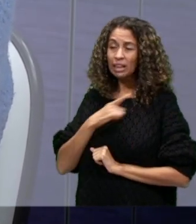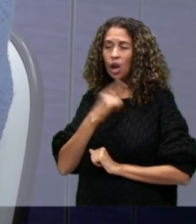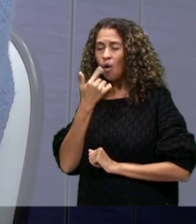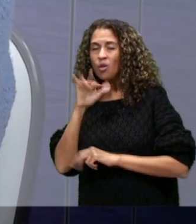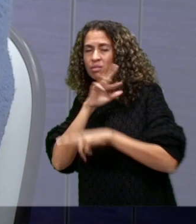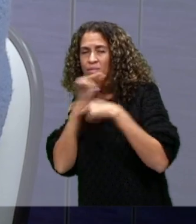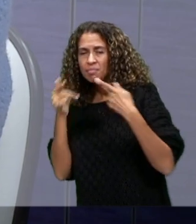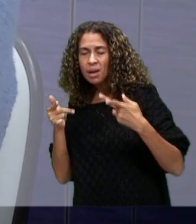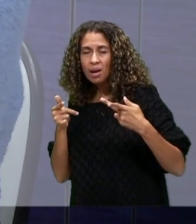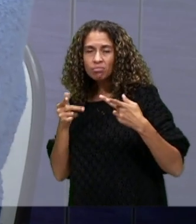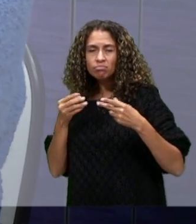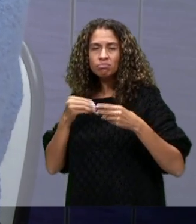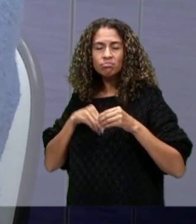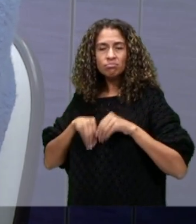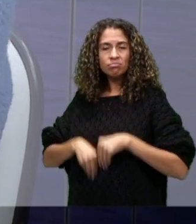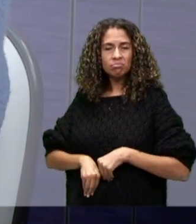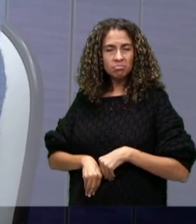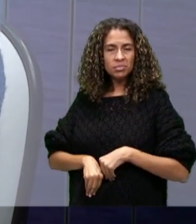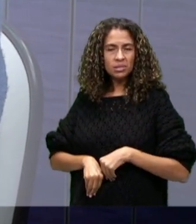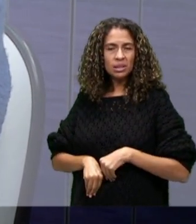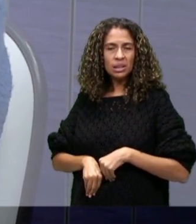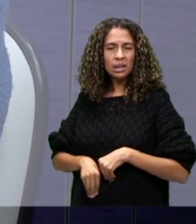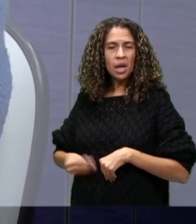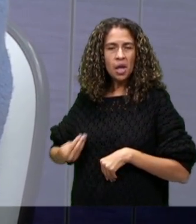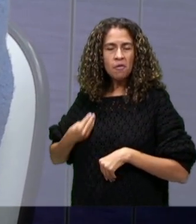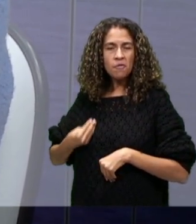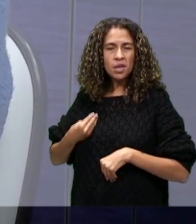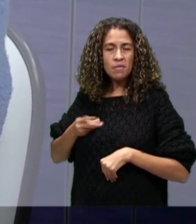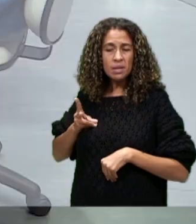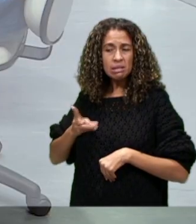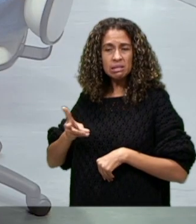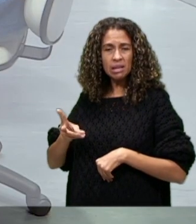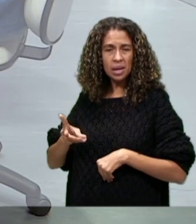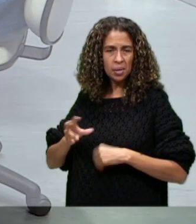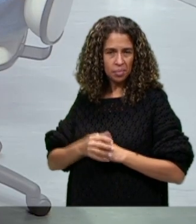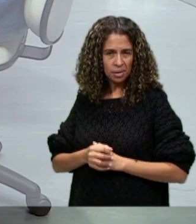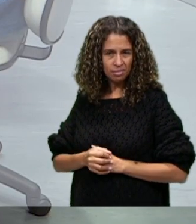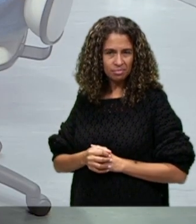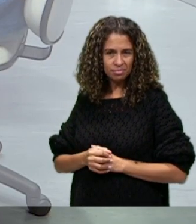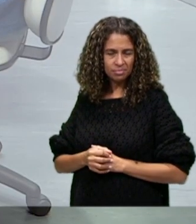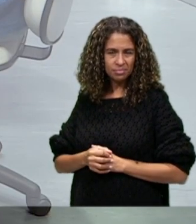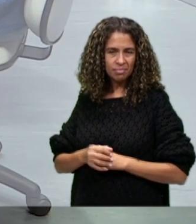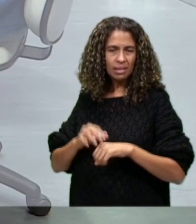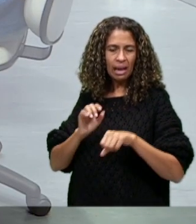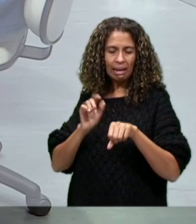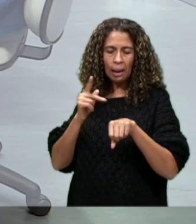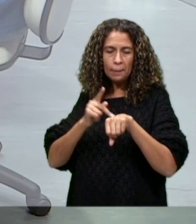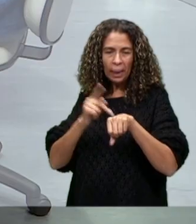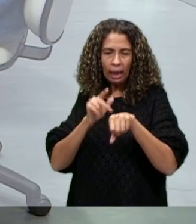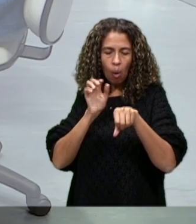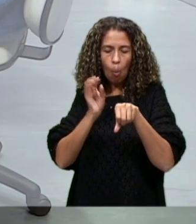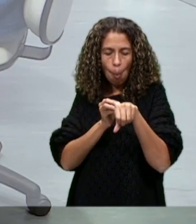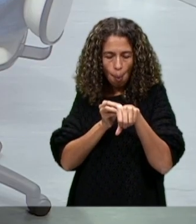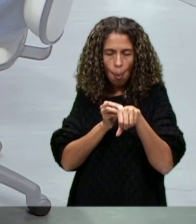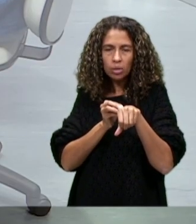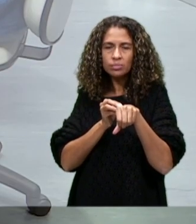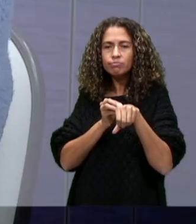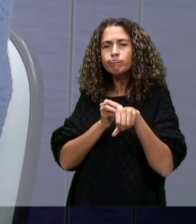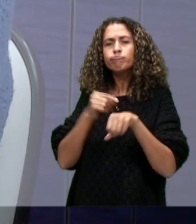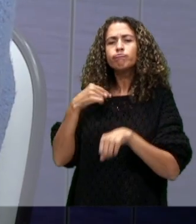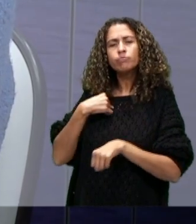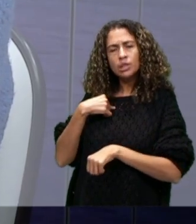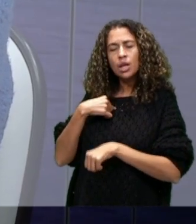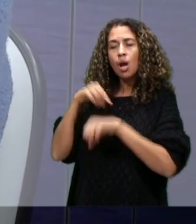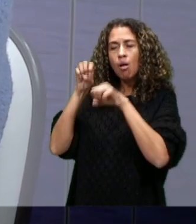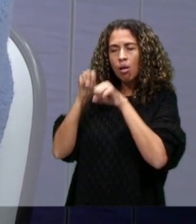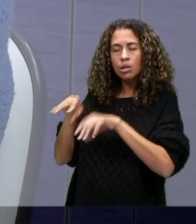têm estômago, intestino e vivem grudado a vida inteira na pedra. E eu sempre levei isso em oficinas de